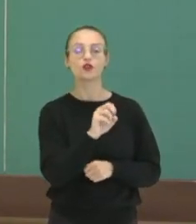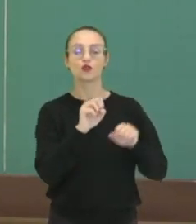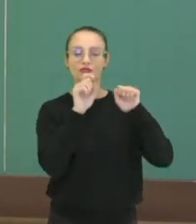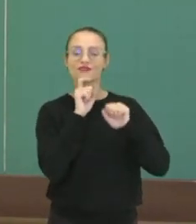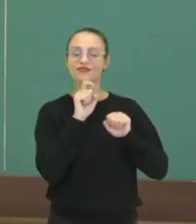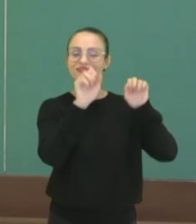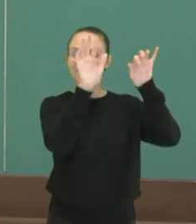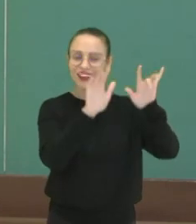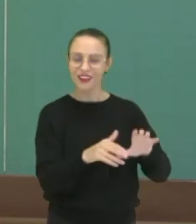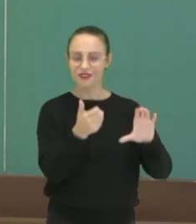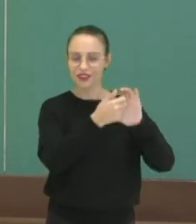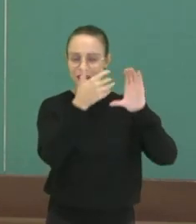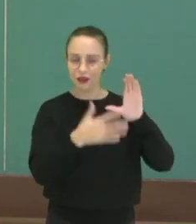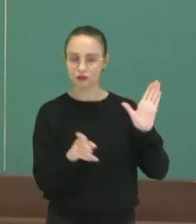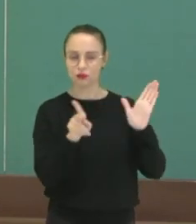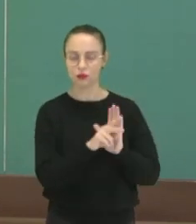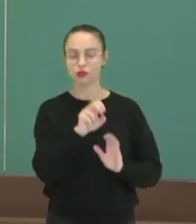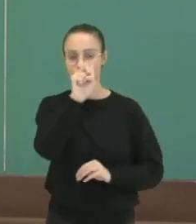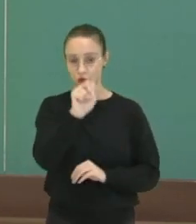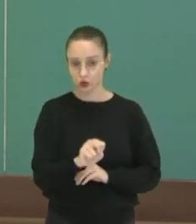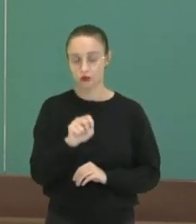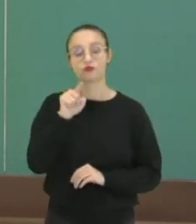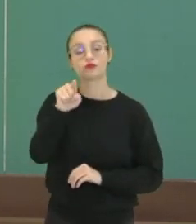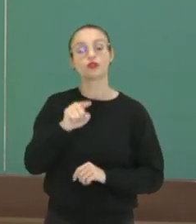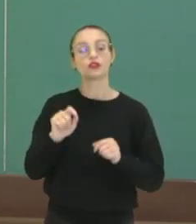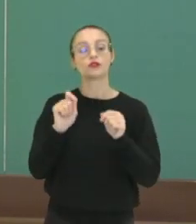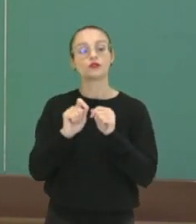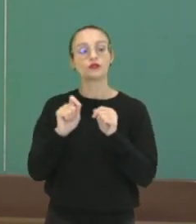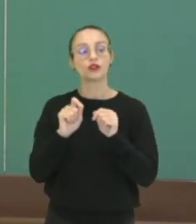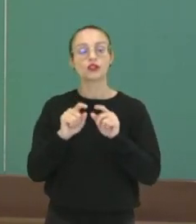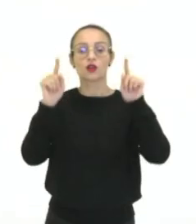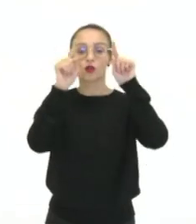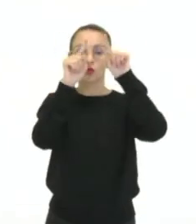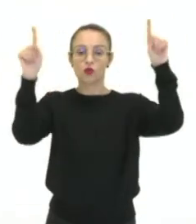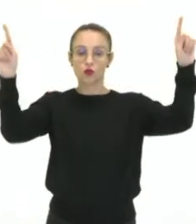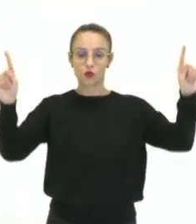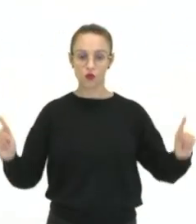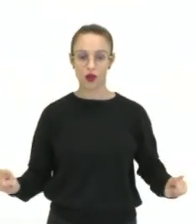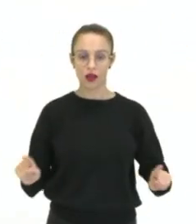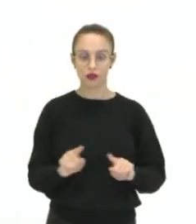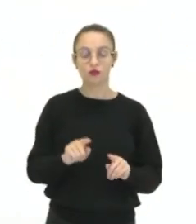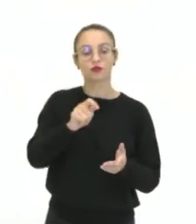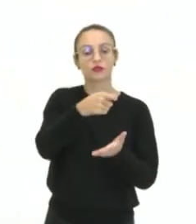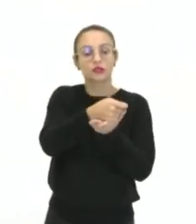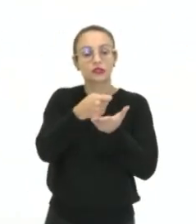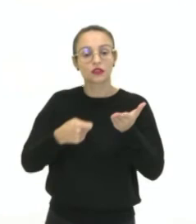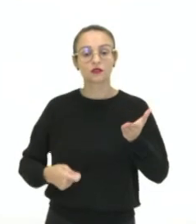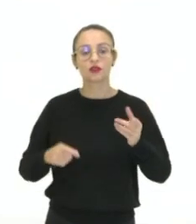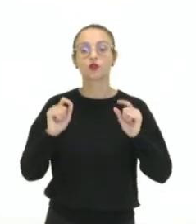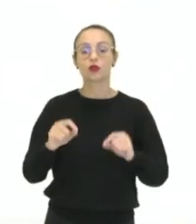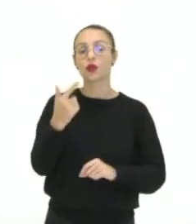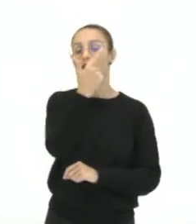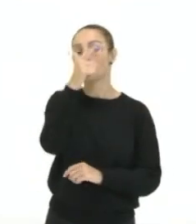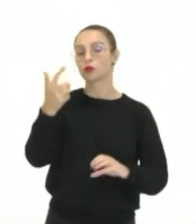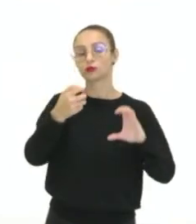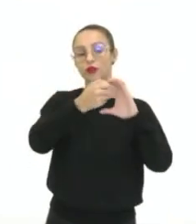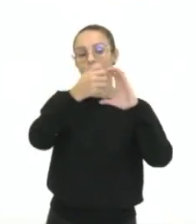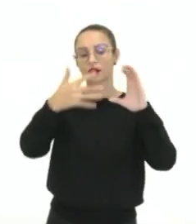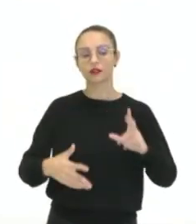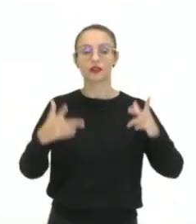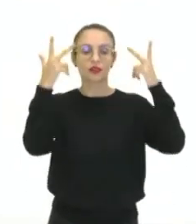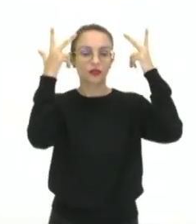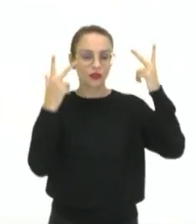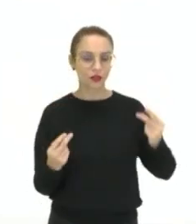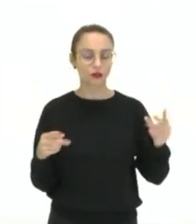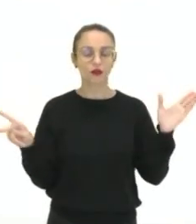e características, né, do sul do Brasil, vocês vão montar um quadro, vão escrever para mim aí outras características